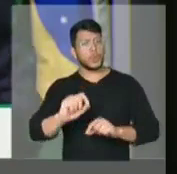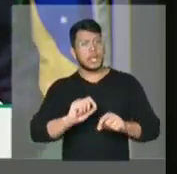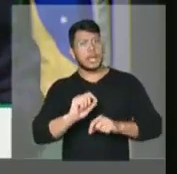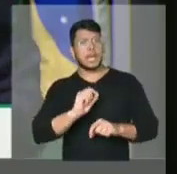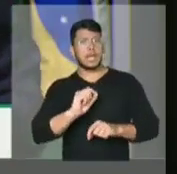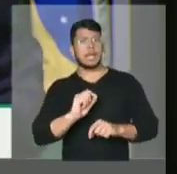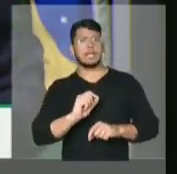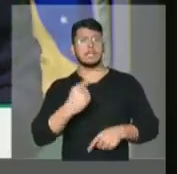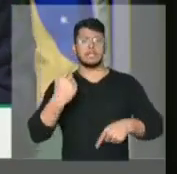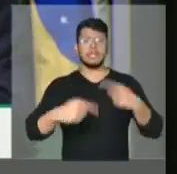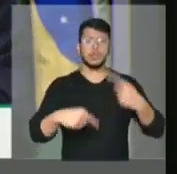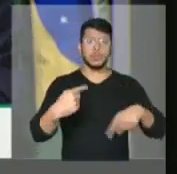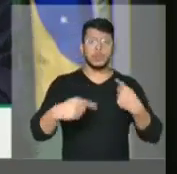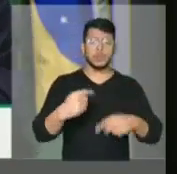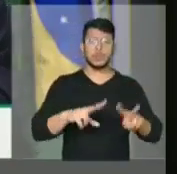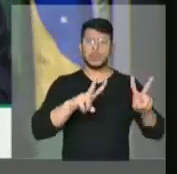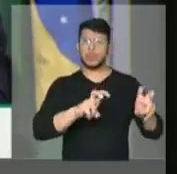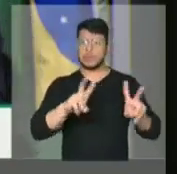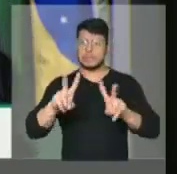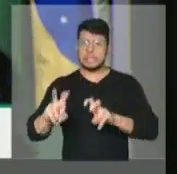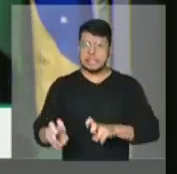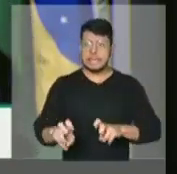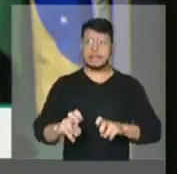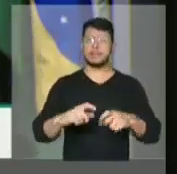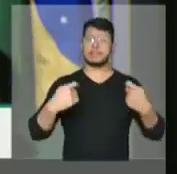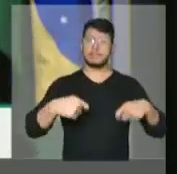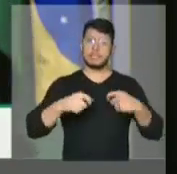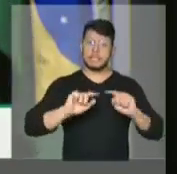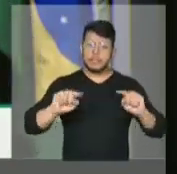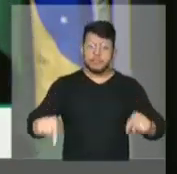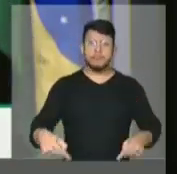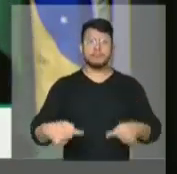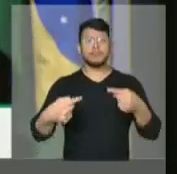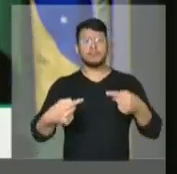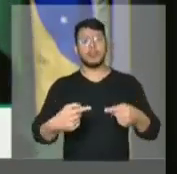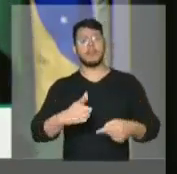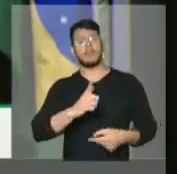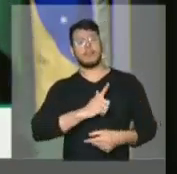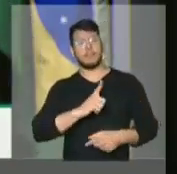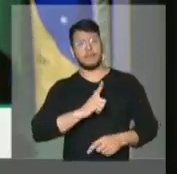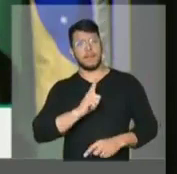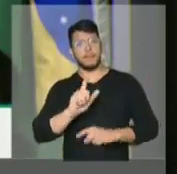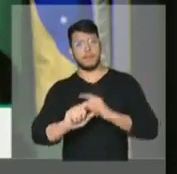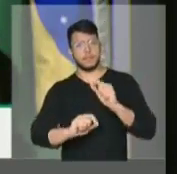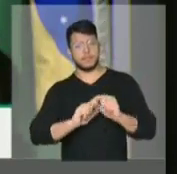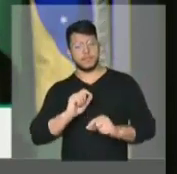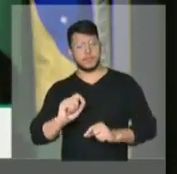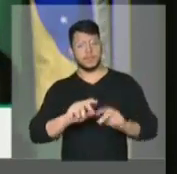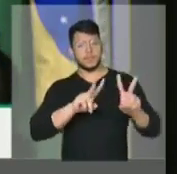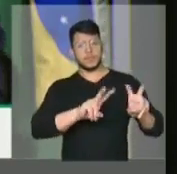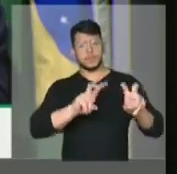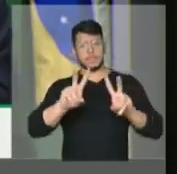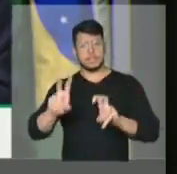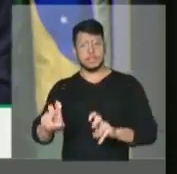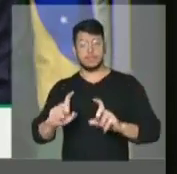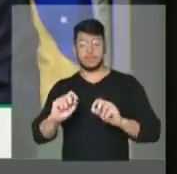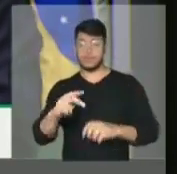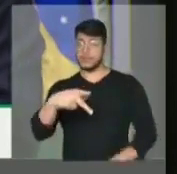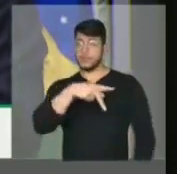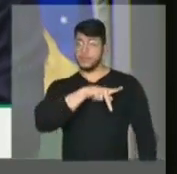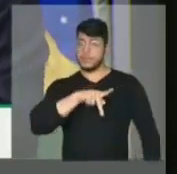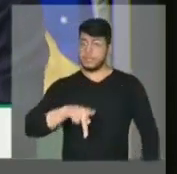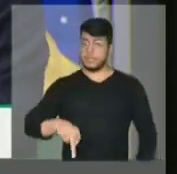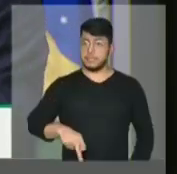temas importantes a serem enfrentados, temas que o presidente Rodrigo